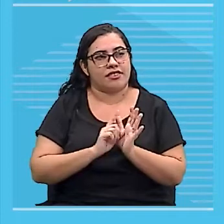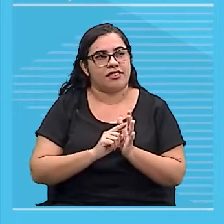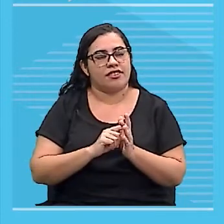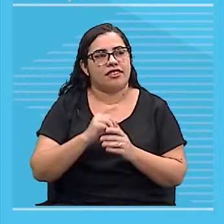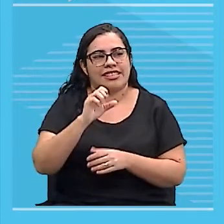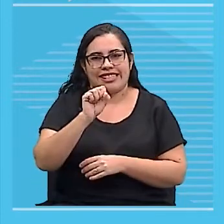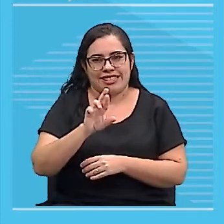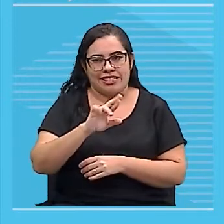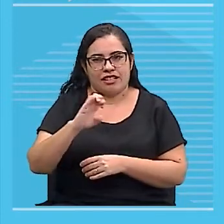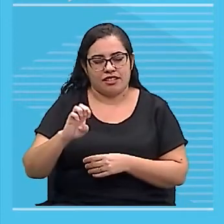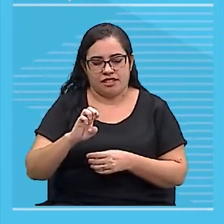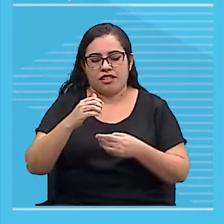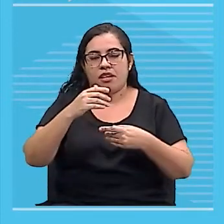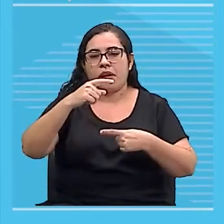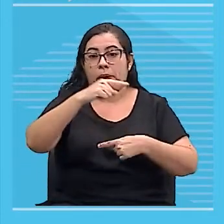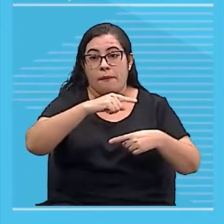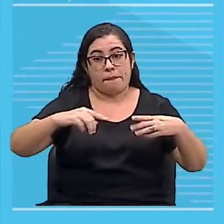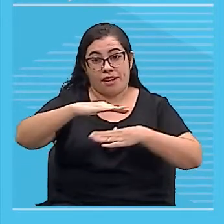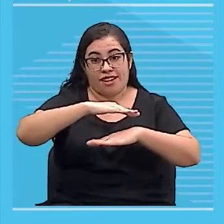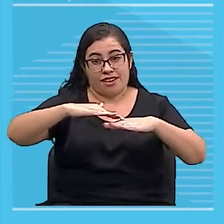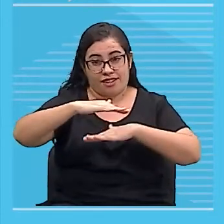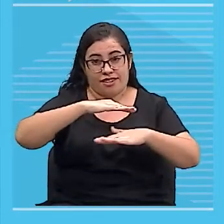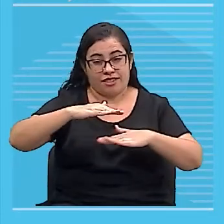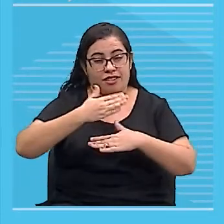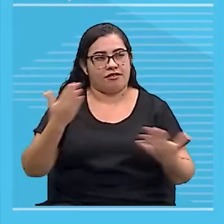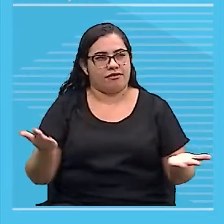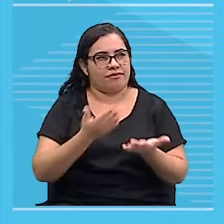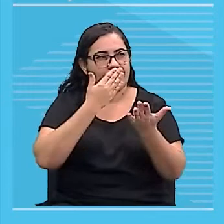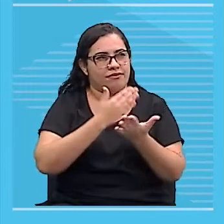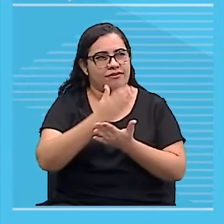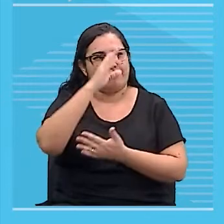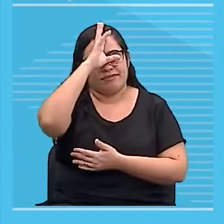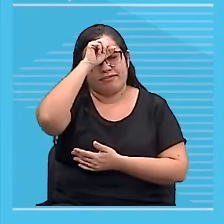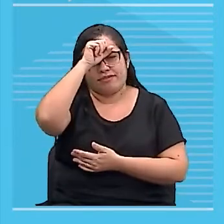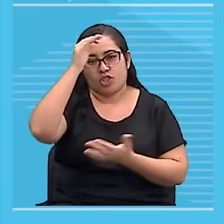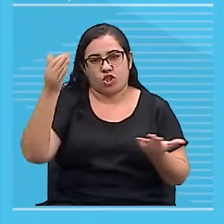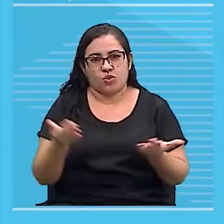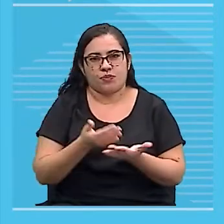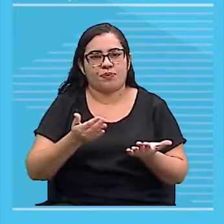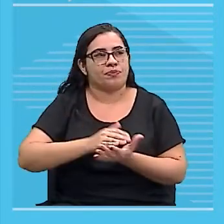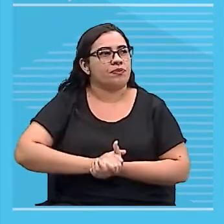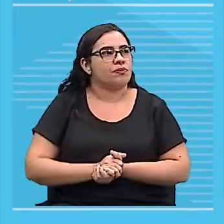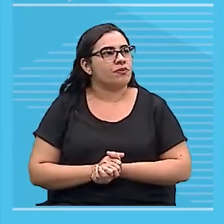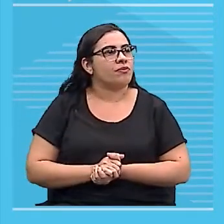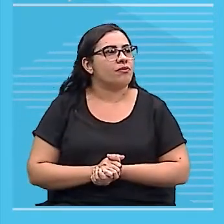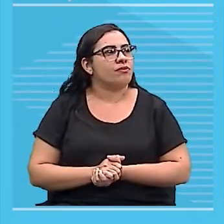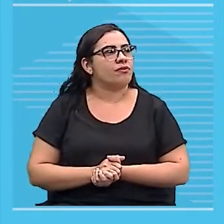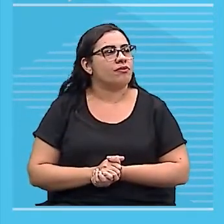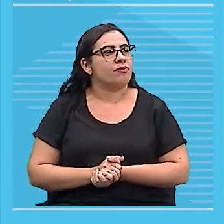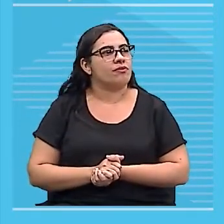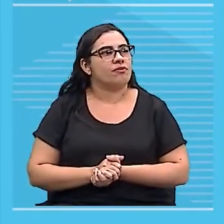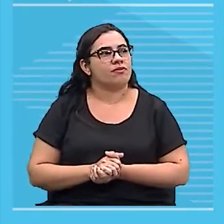a paralelo. Beleza? Então, é isso que a gente vai acompanhar na aulinha de hoje, certo? A gente vai falar sobre